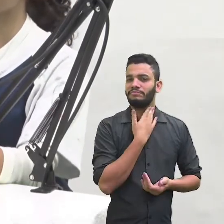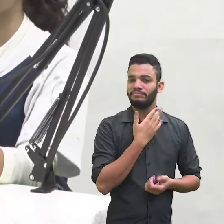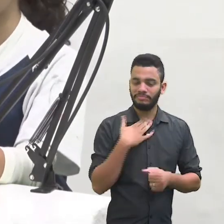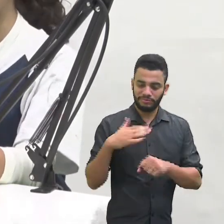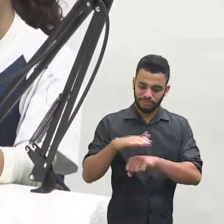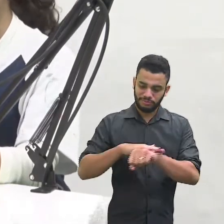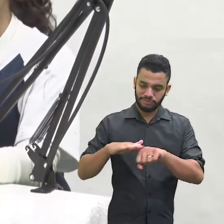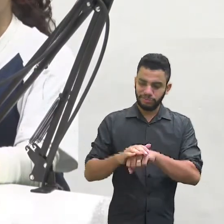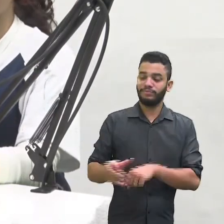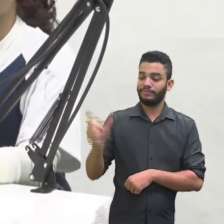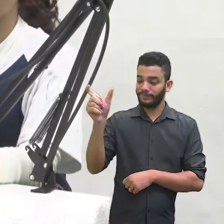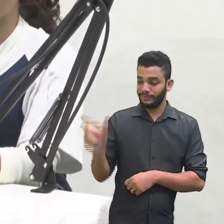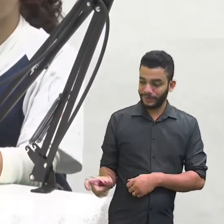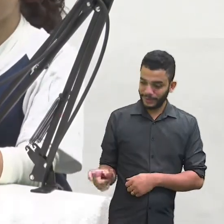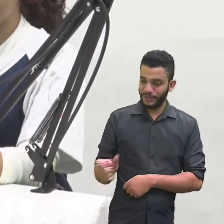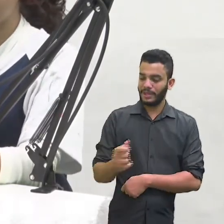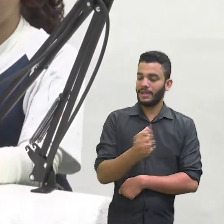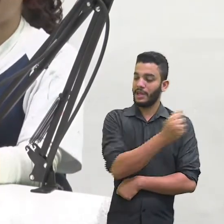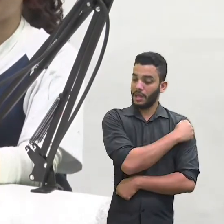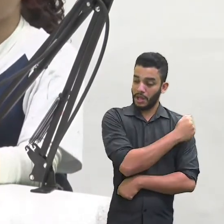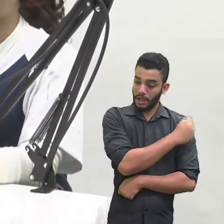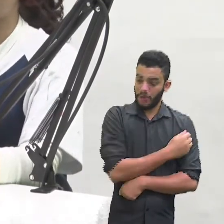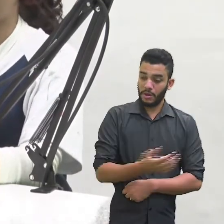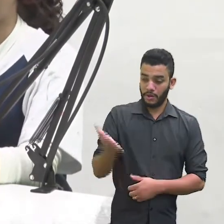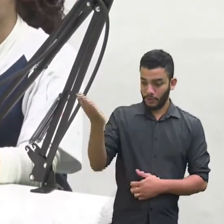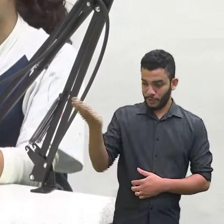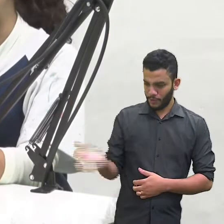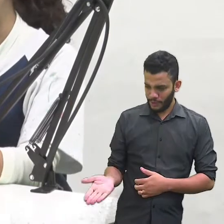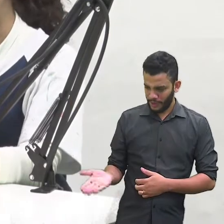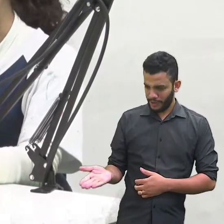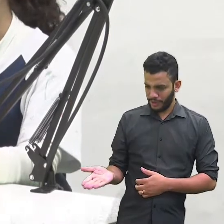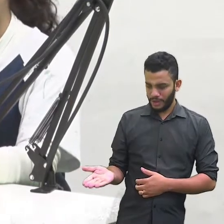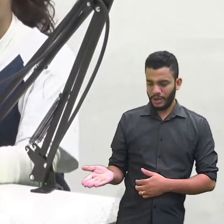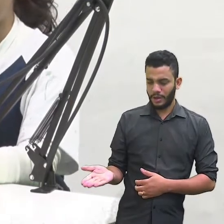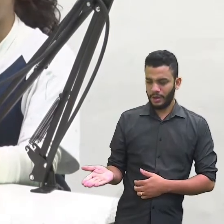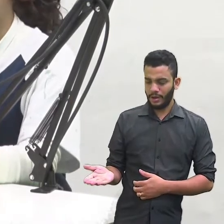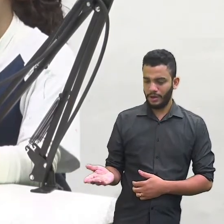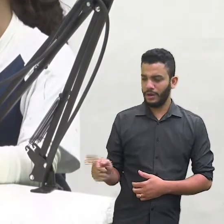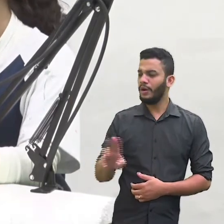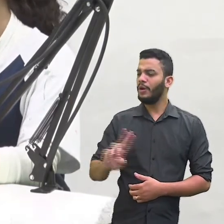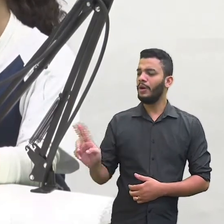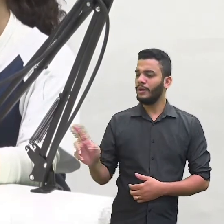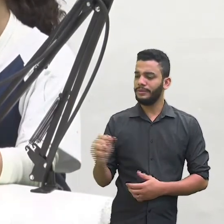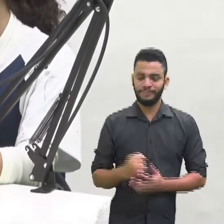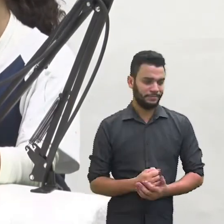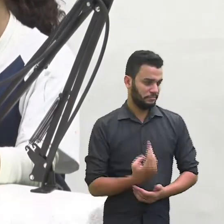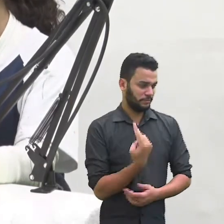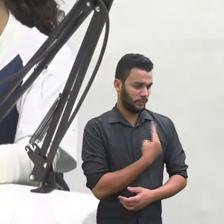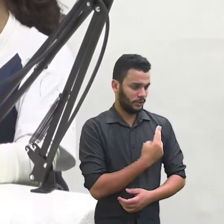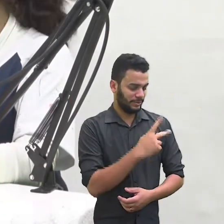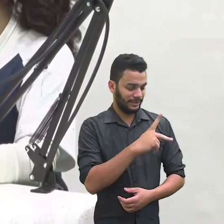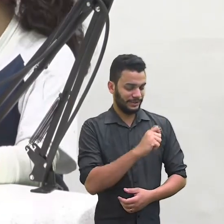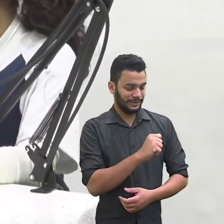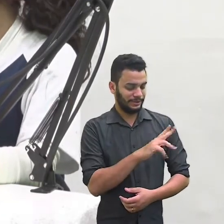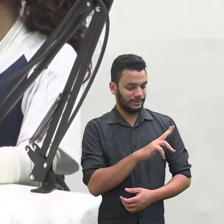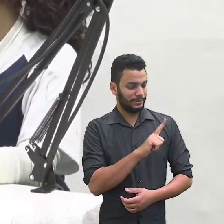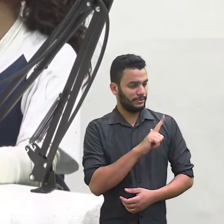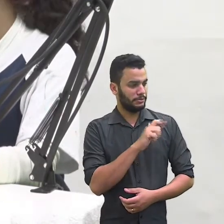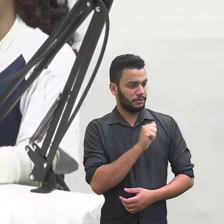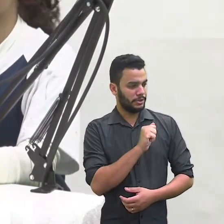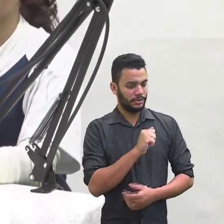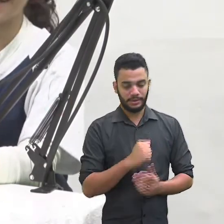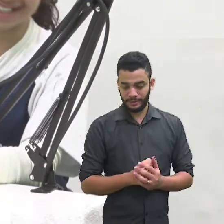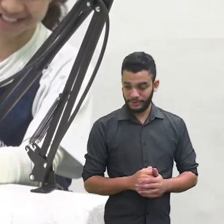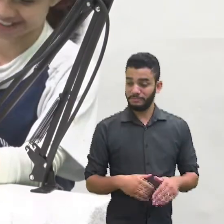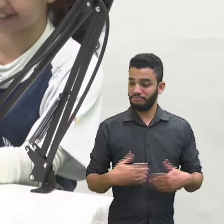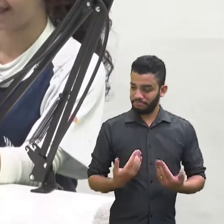da escola. Qual escola? Octavio Soares e eu sou a Paula Emanuele. Paula Emanuela que vai conduzir, né,